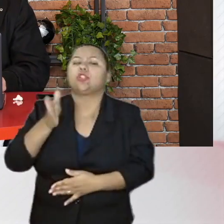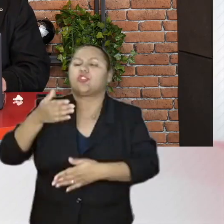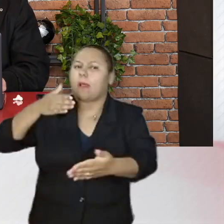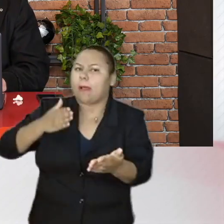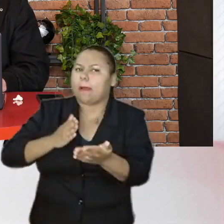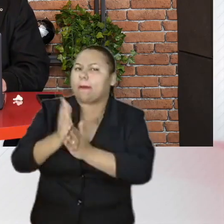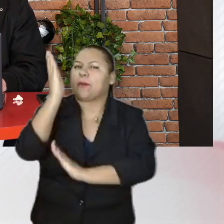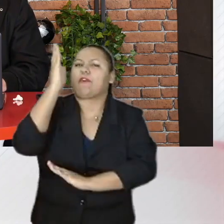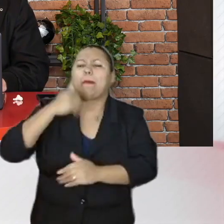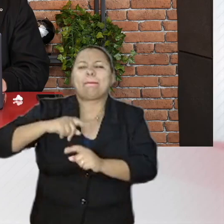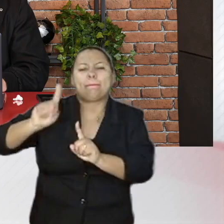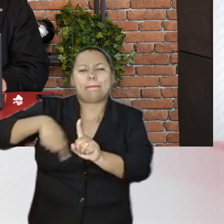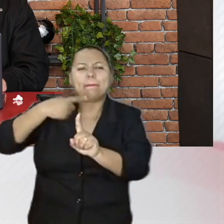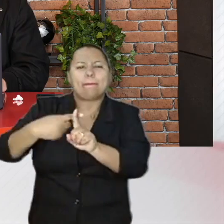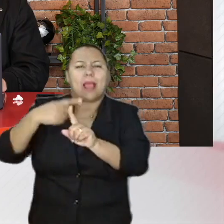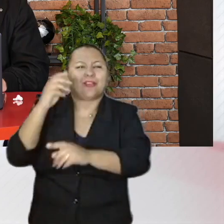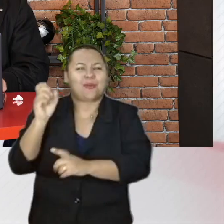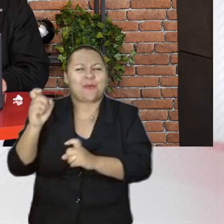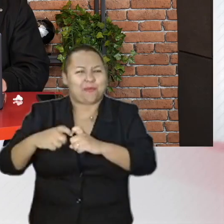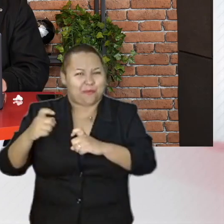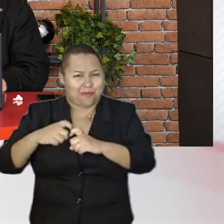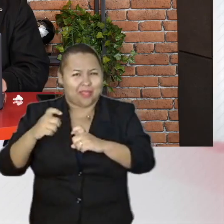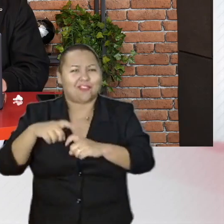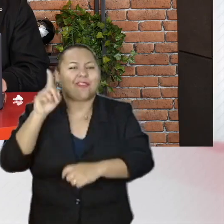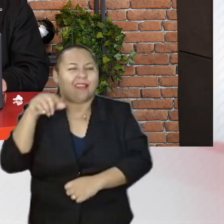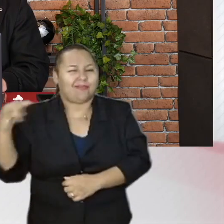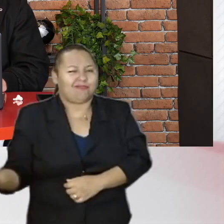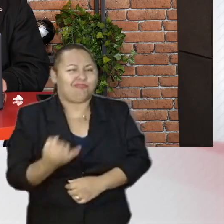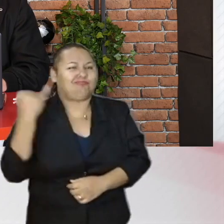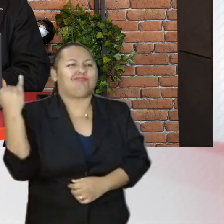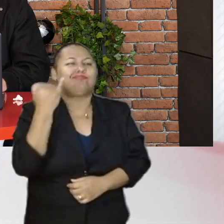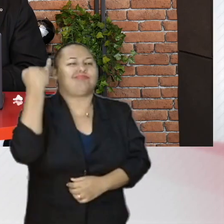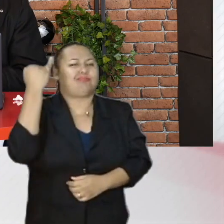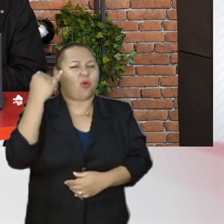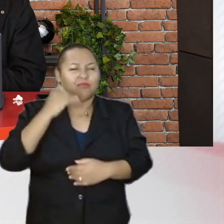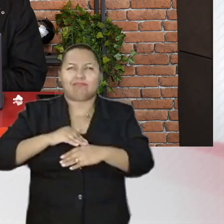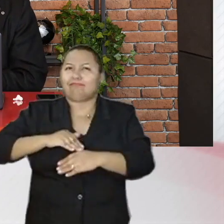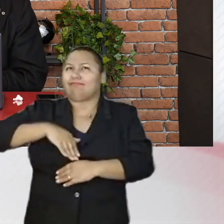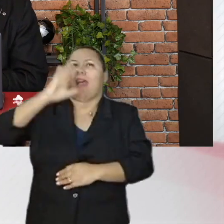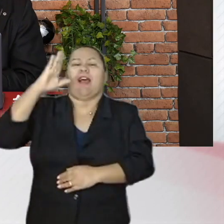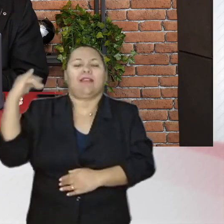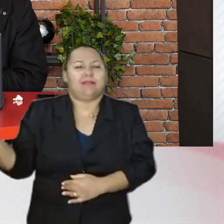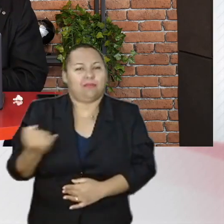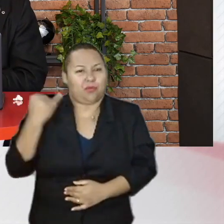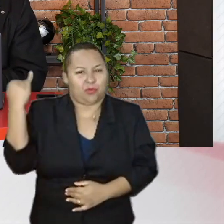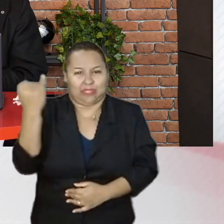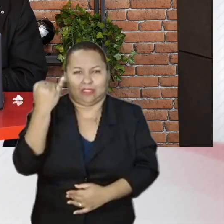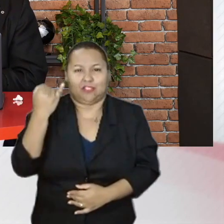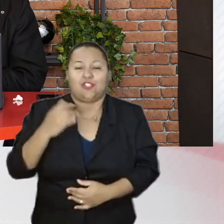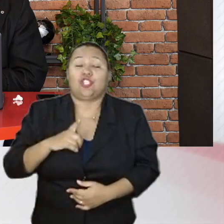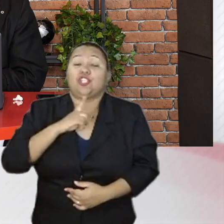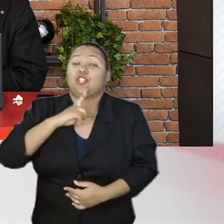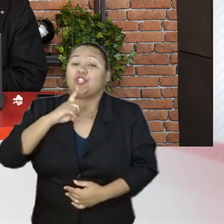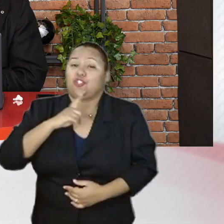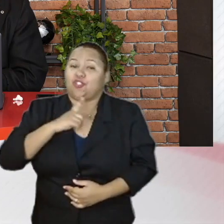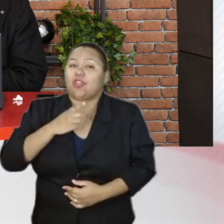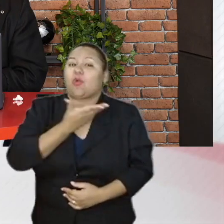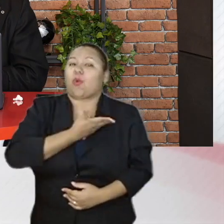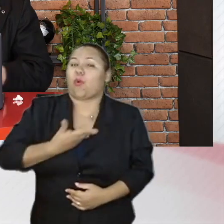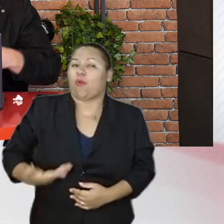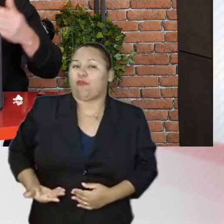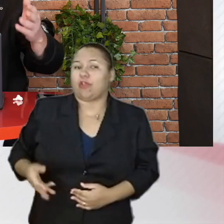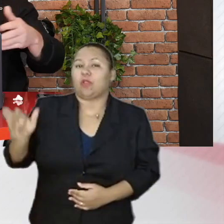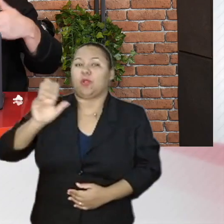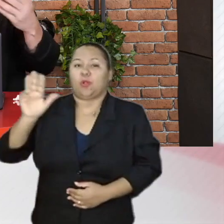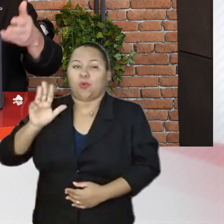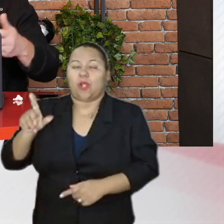que foi uma coisa importante, né, Denise? Que existia no nosso governo, no governo Lula e Dilma, e depois